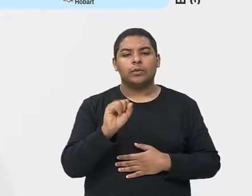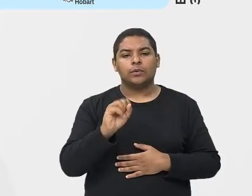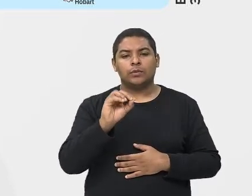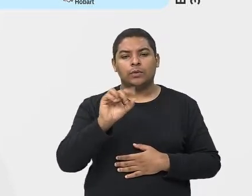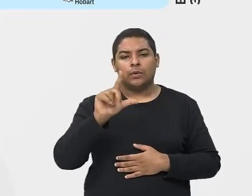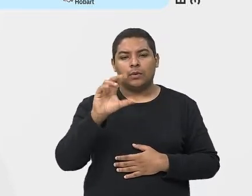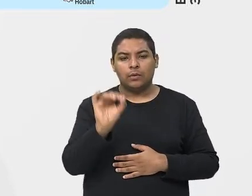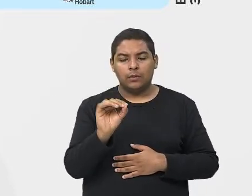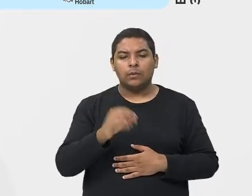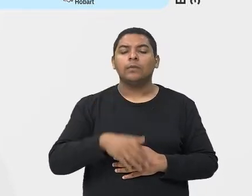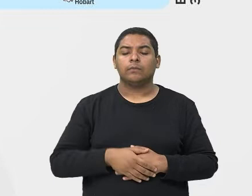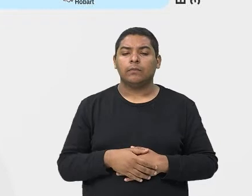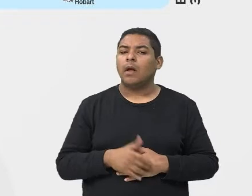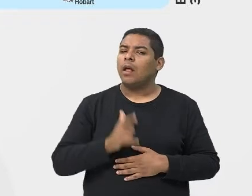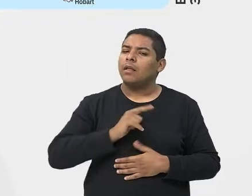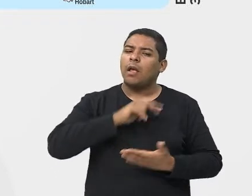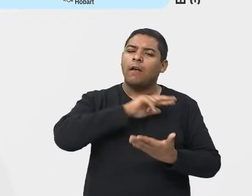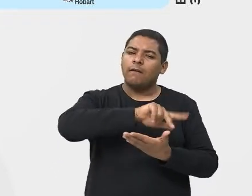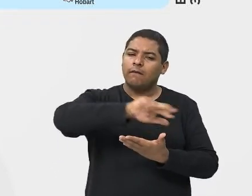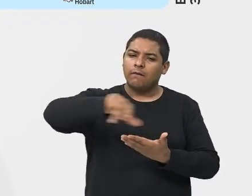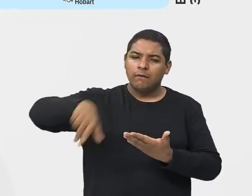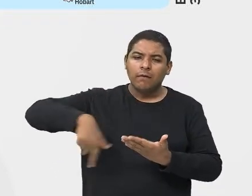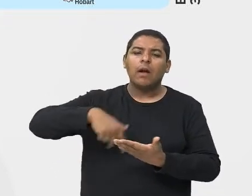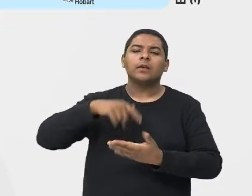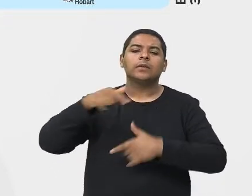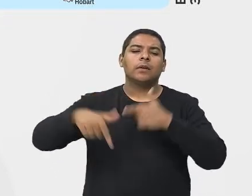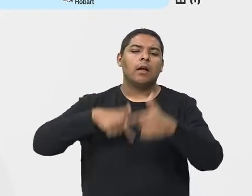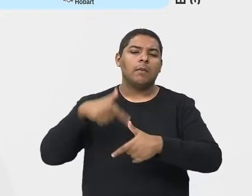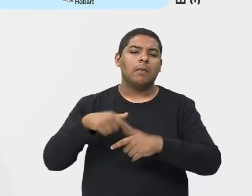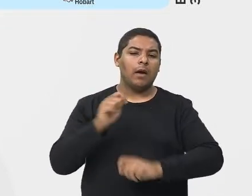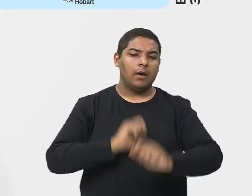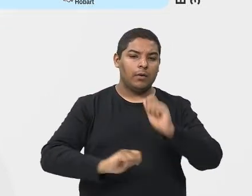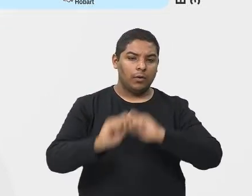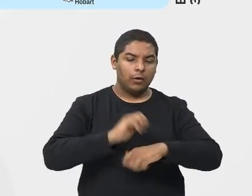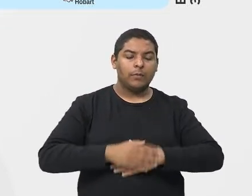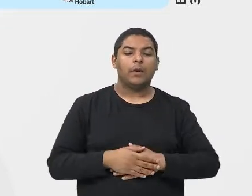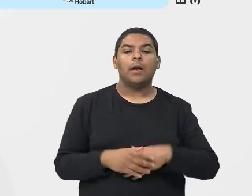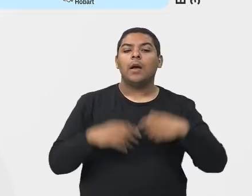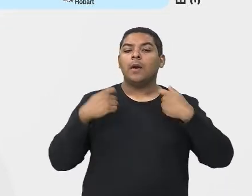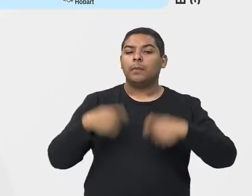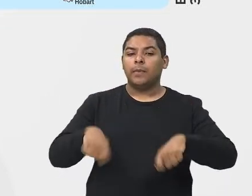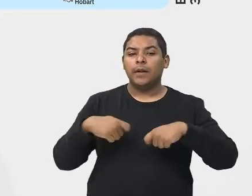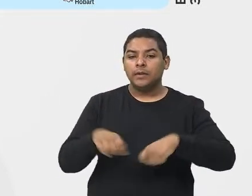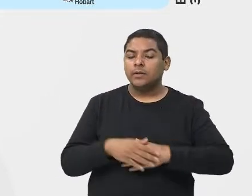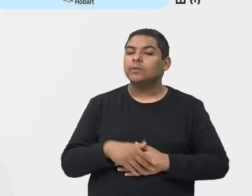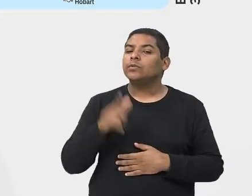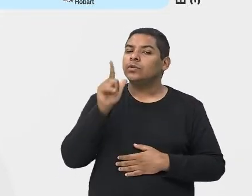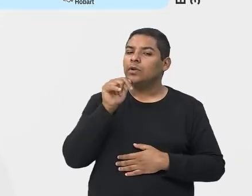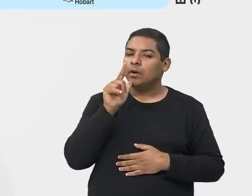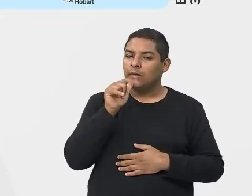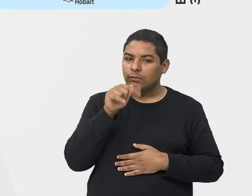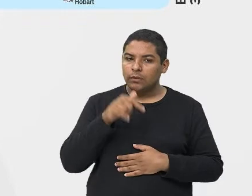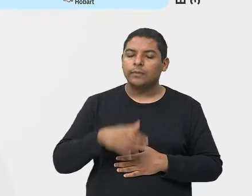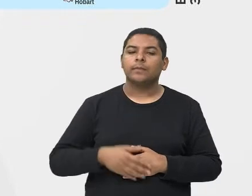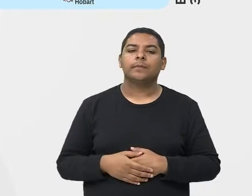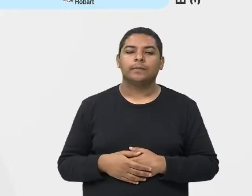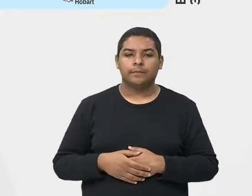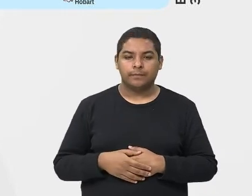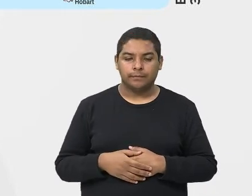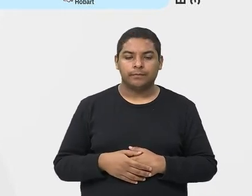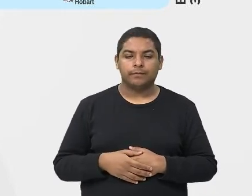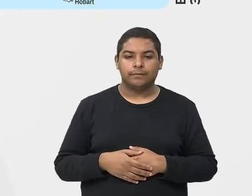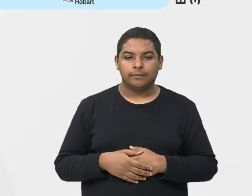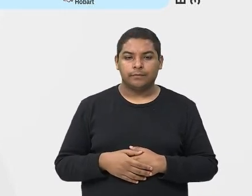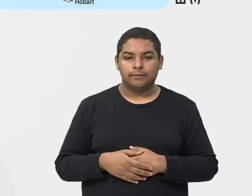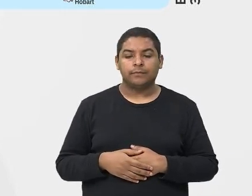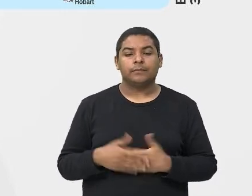que diversas atividades econômicas, elas precisam de quê? De água, né? Então,